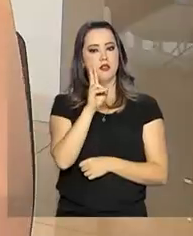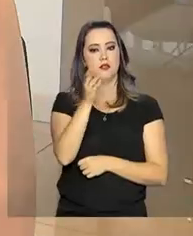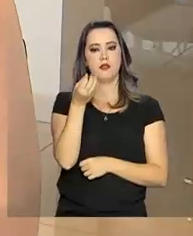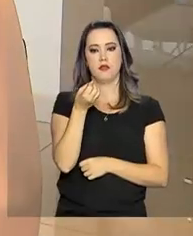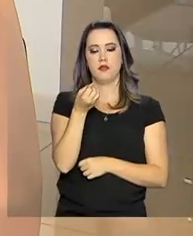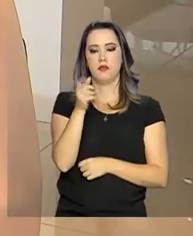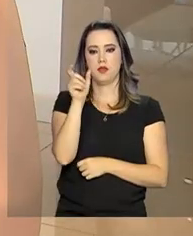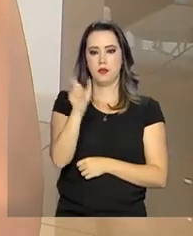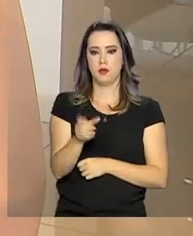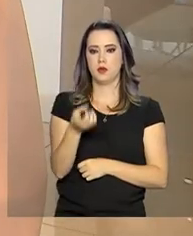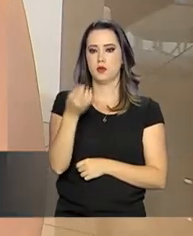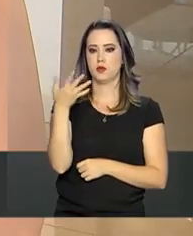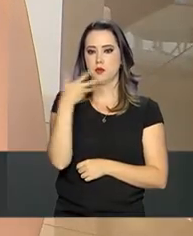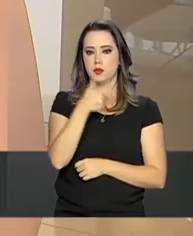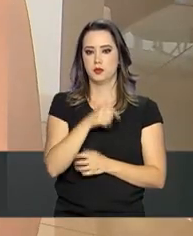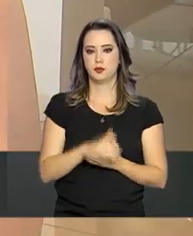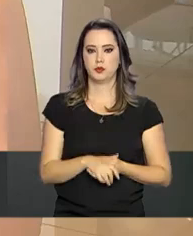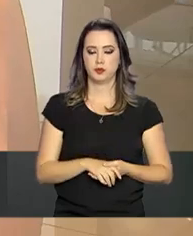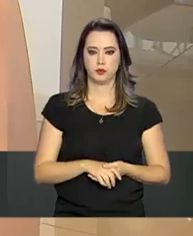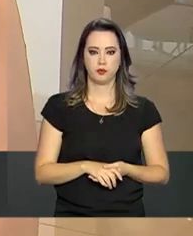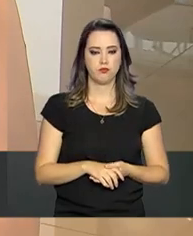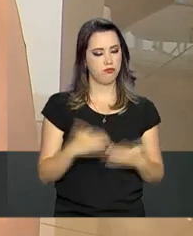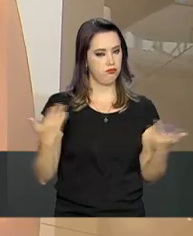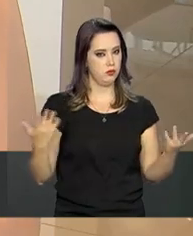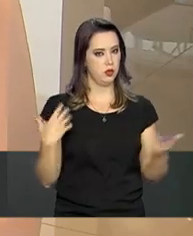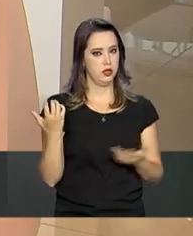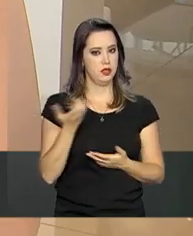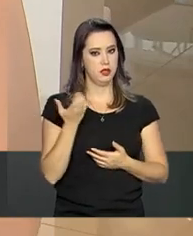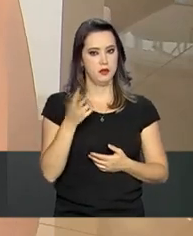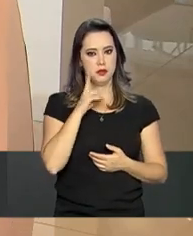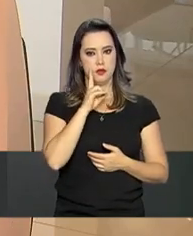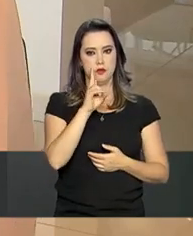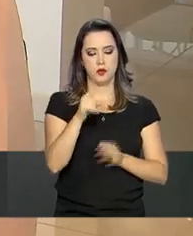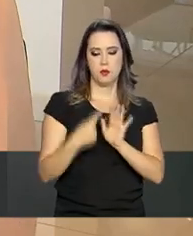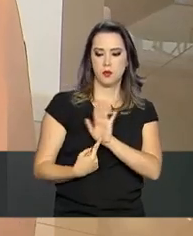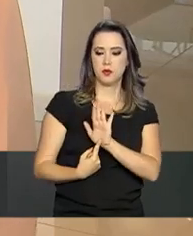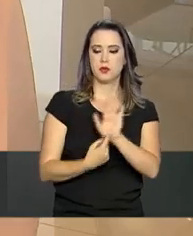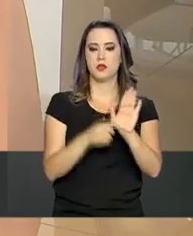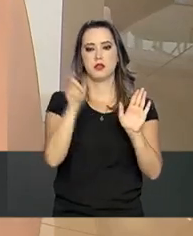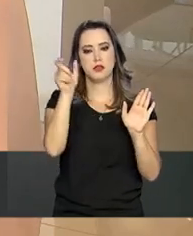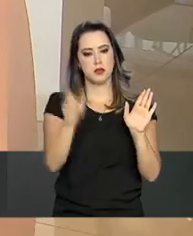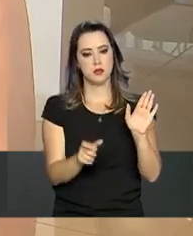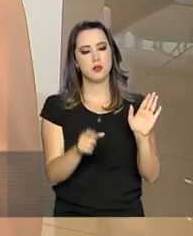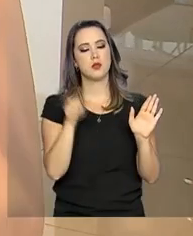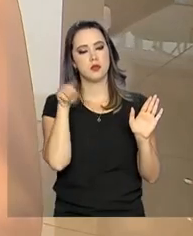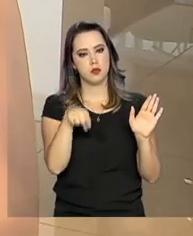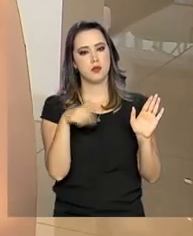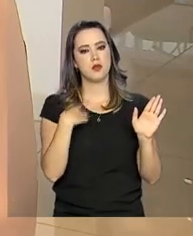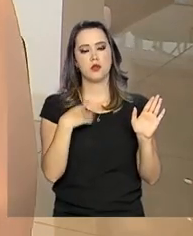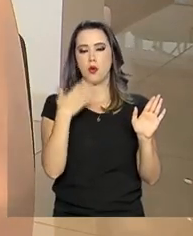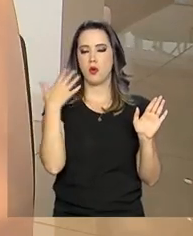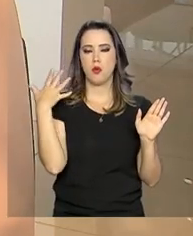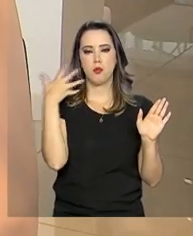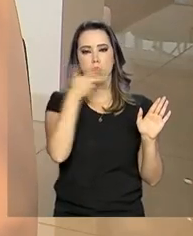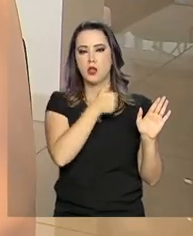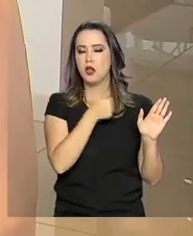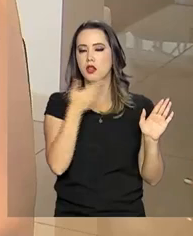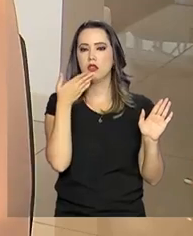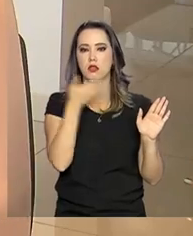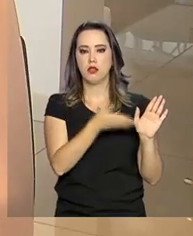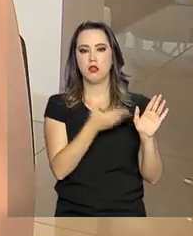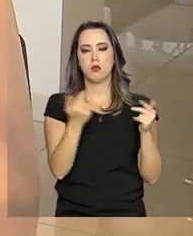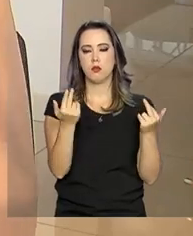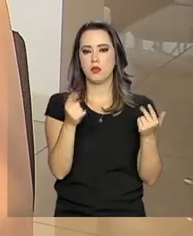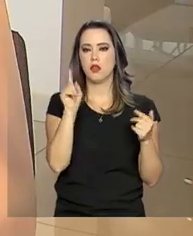A tendência é essa, é a gente se olhar no espelho e mostrar para a cliente que ela, no espelho, ela é tão linda